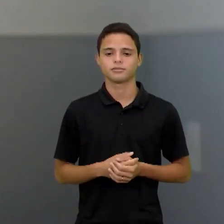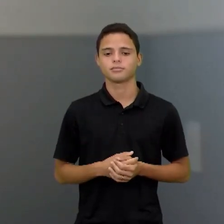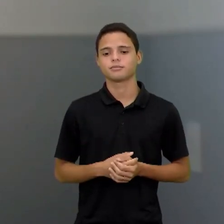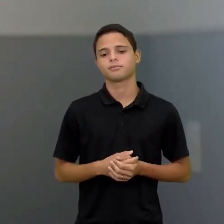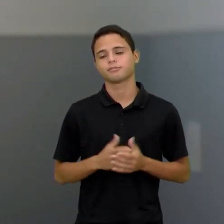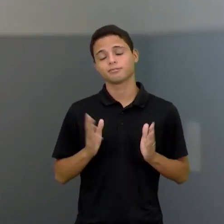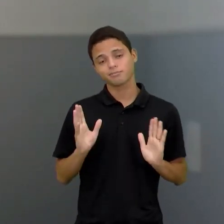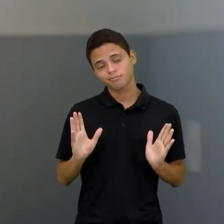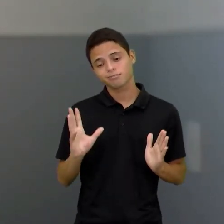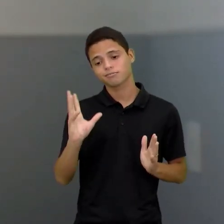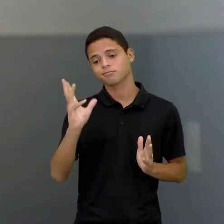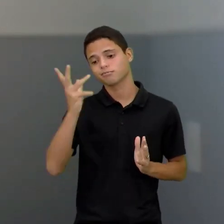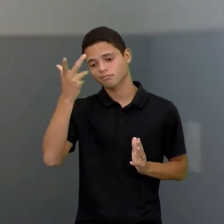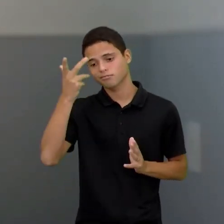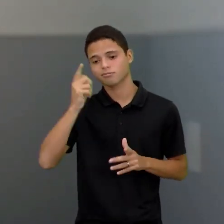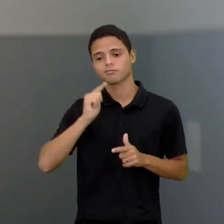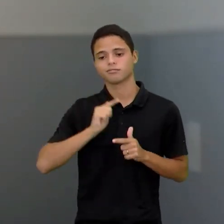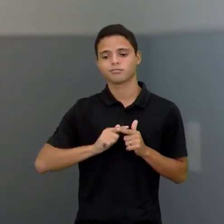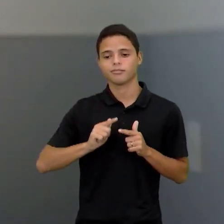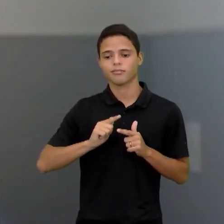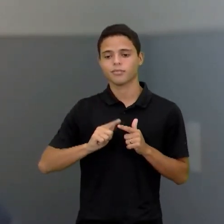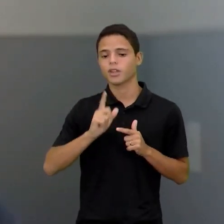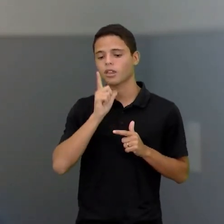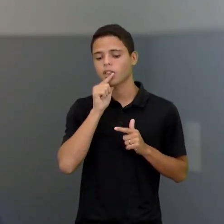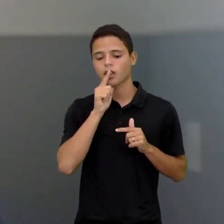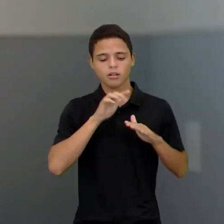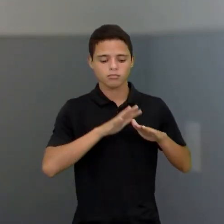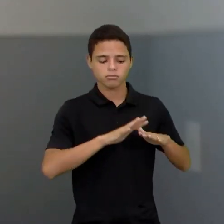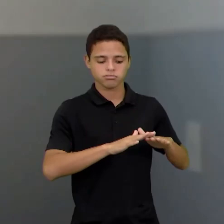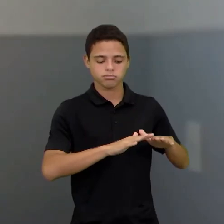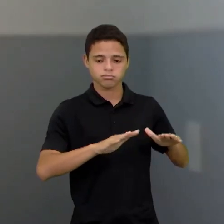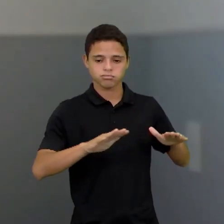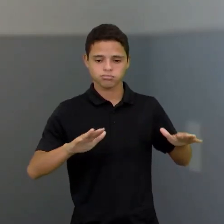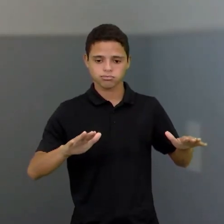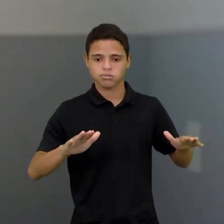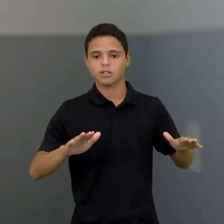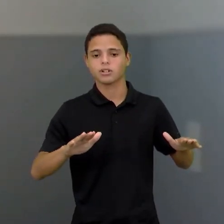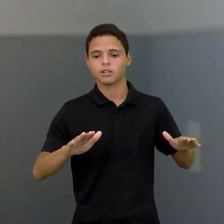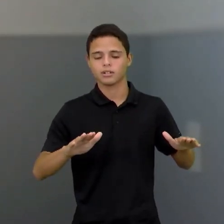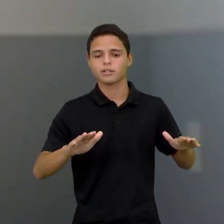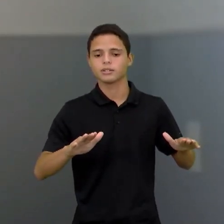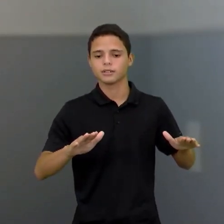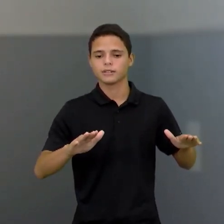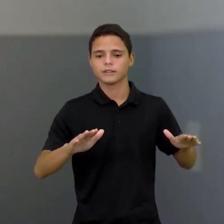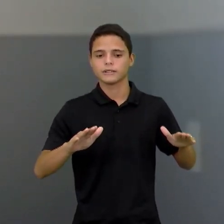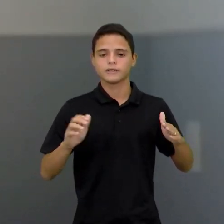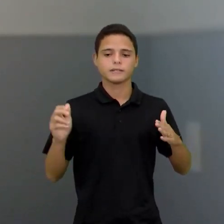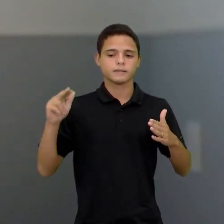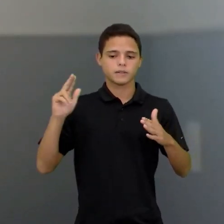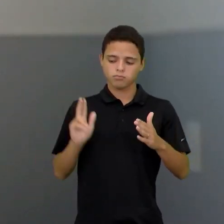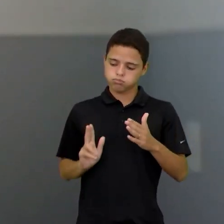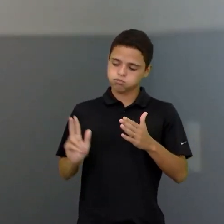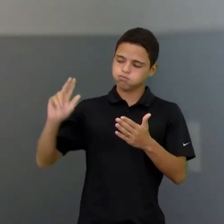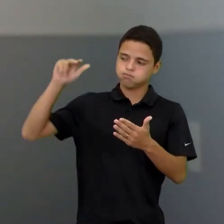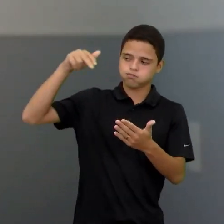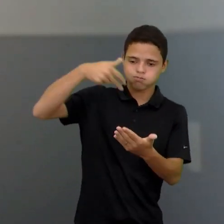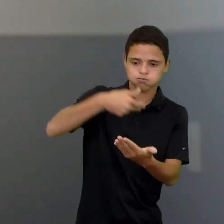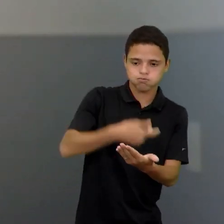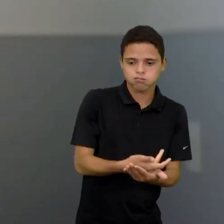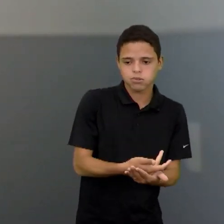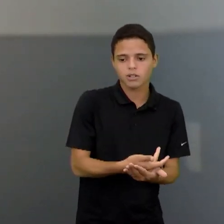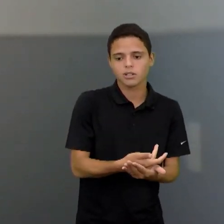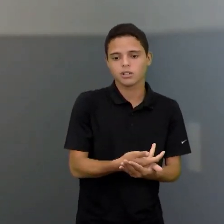lesão, Michele, ela foi um mergulho em águas rasas, como você falou. Foi um mergulho no mar, então bati a cabeça num banco de areia